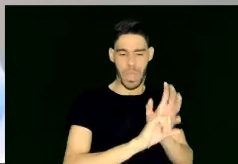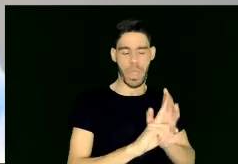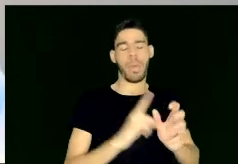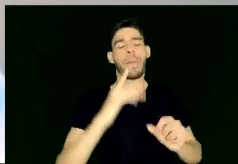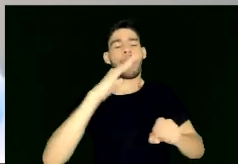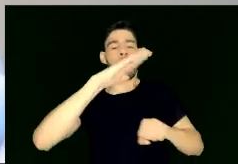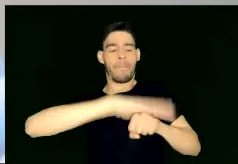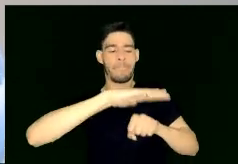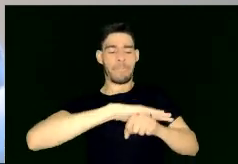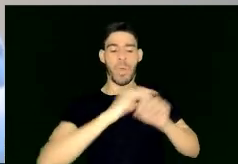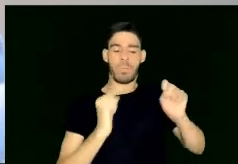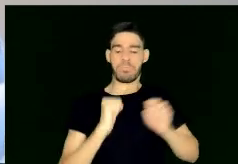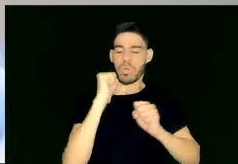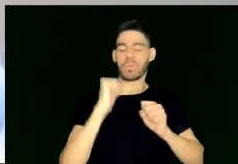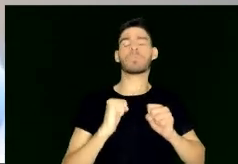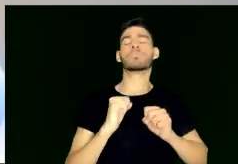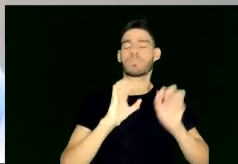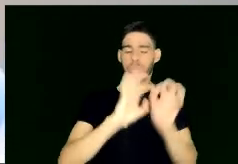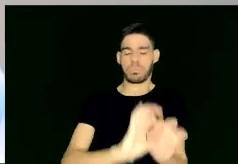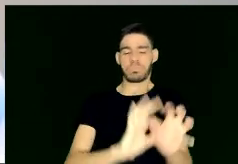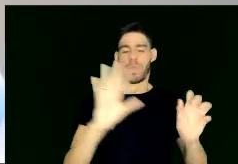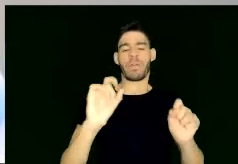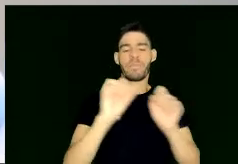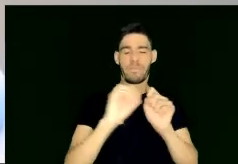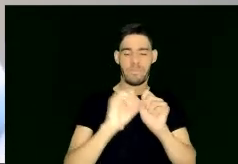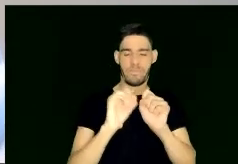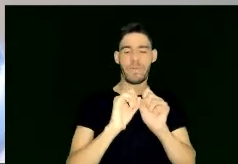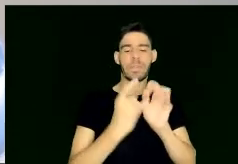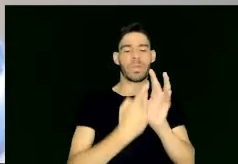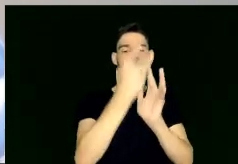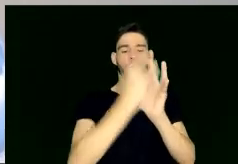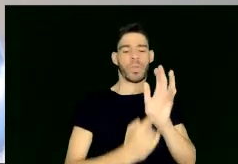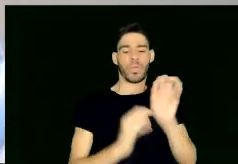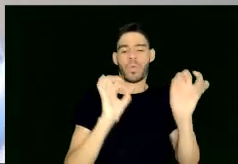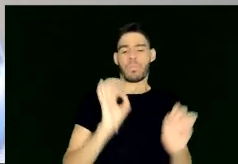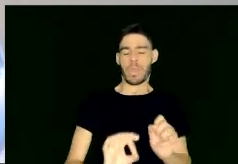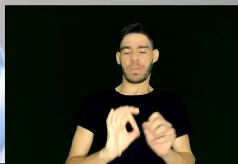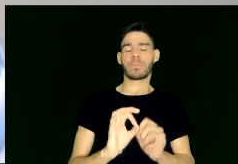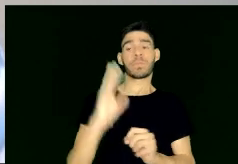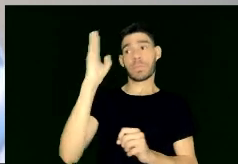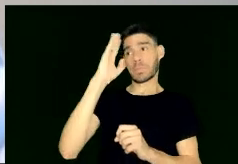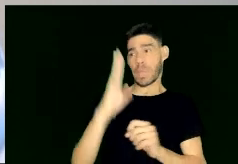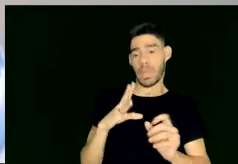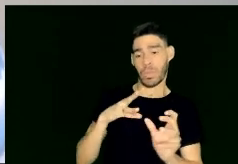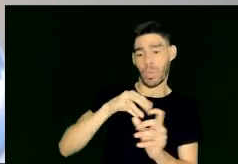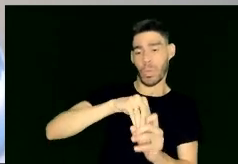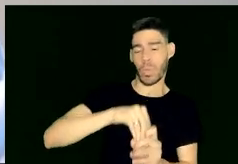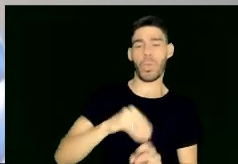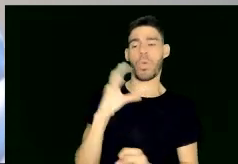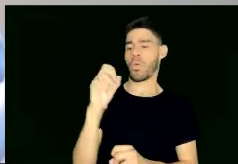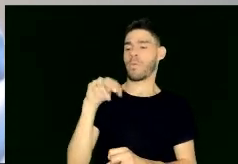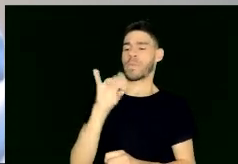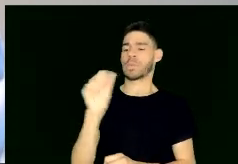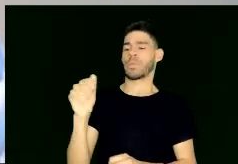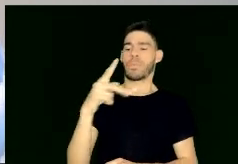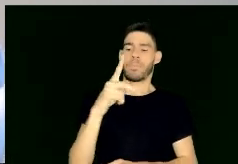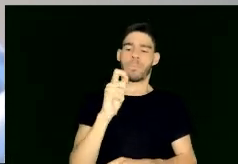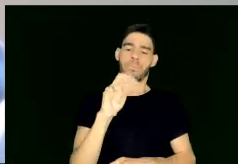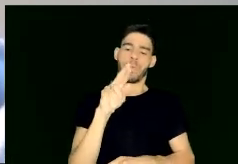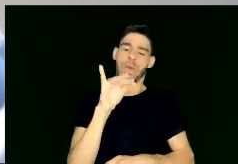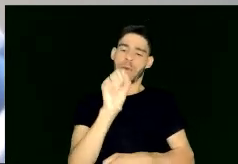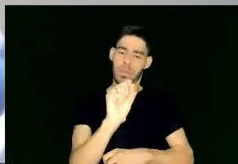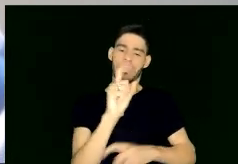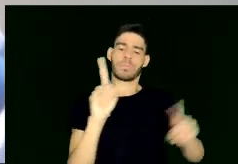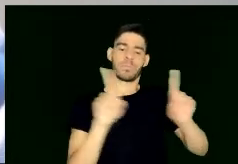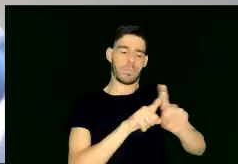na Lei de Propriedade Industrial, está autorizado a fazê-lo pelas convenções internacionais às quais o Brasil faz parte, tanto a Convenção de